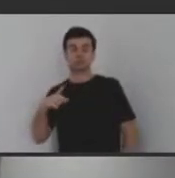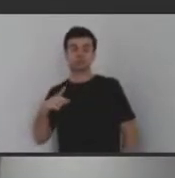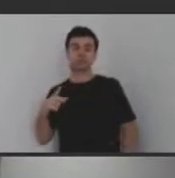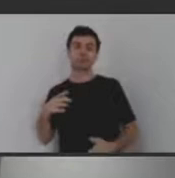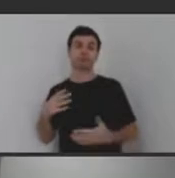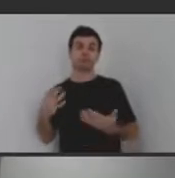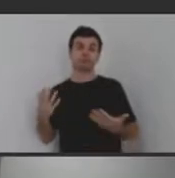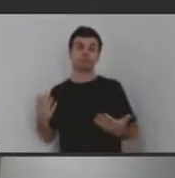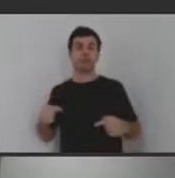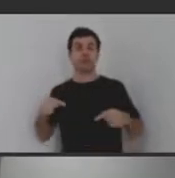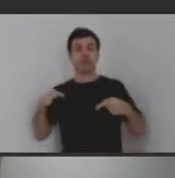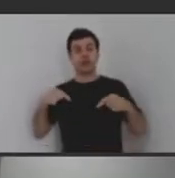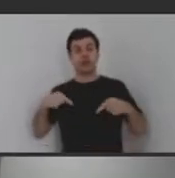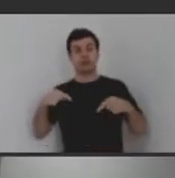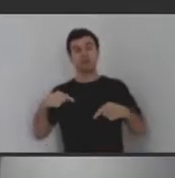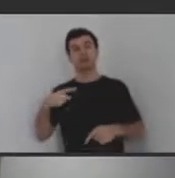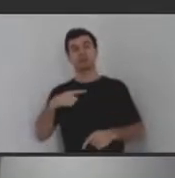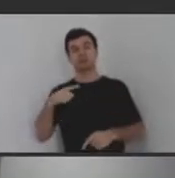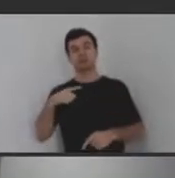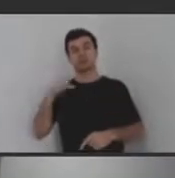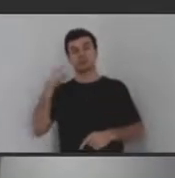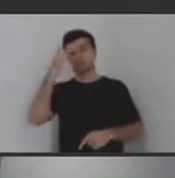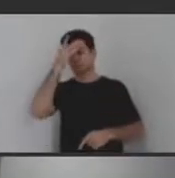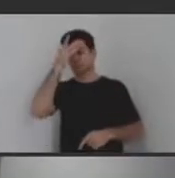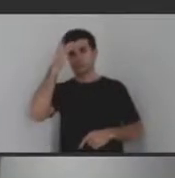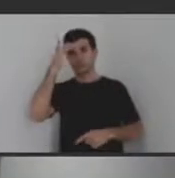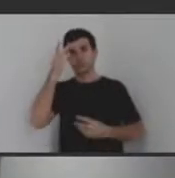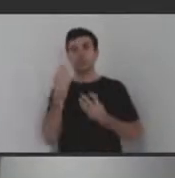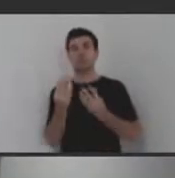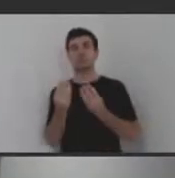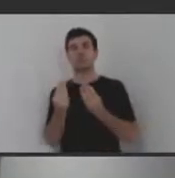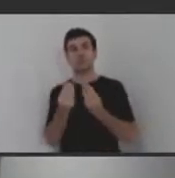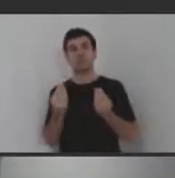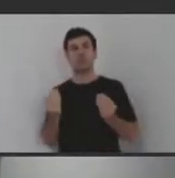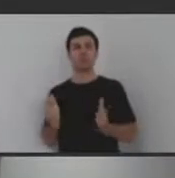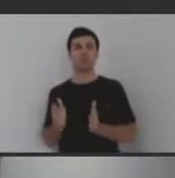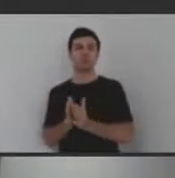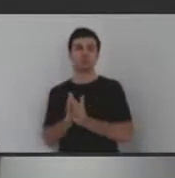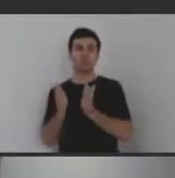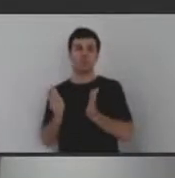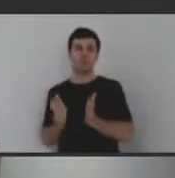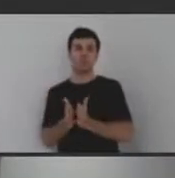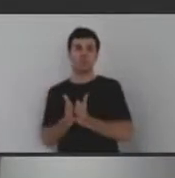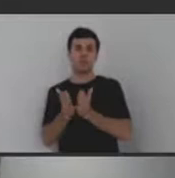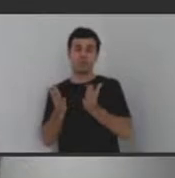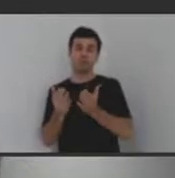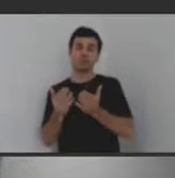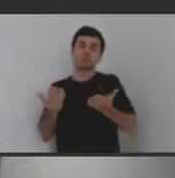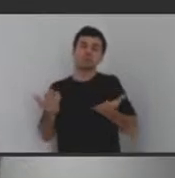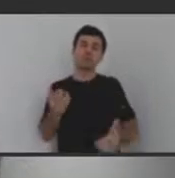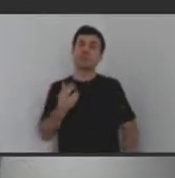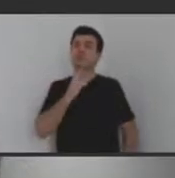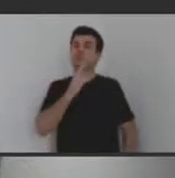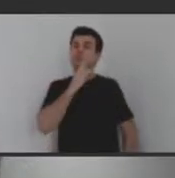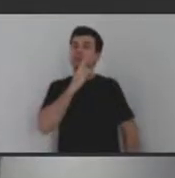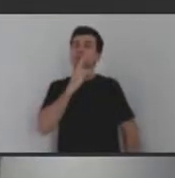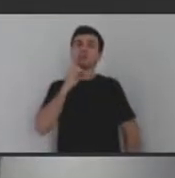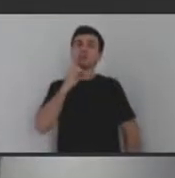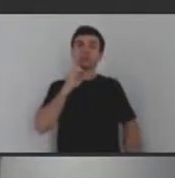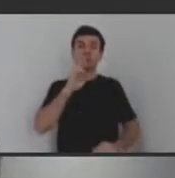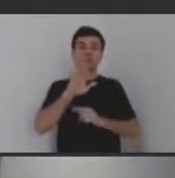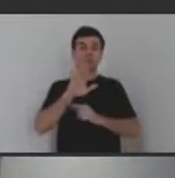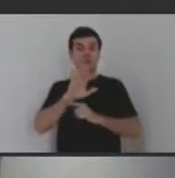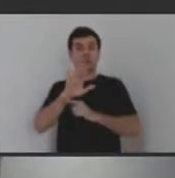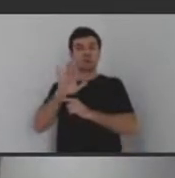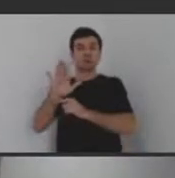cidade tem um alto número de pessoas de baixa renda, seria uma maneira de estar ajudando essa população, uma vez que esse Bom